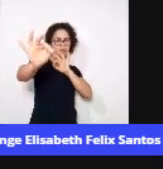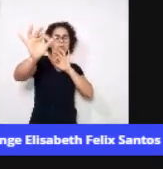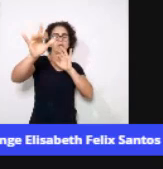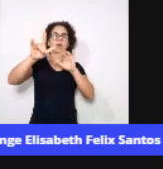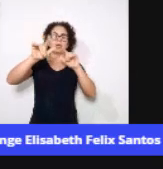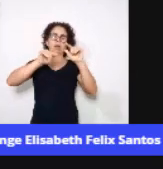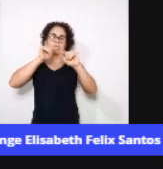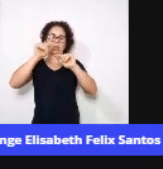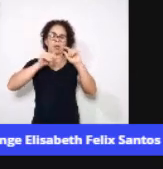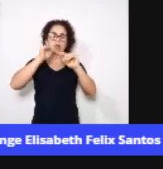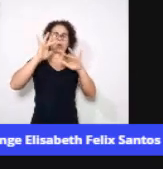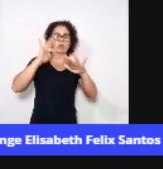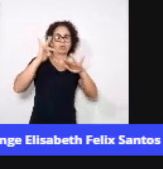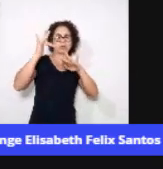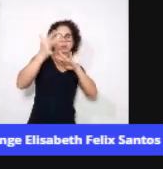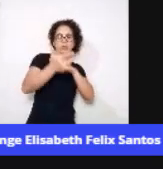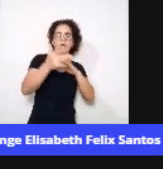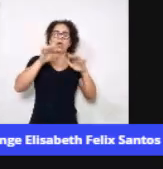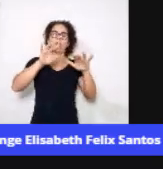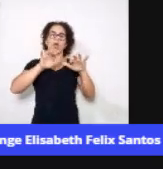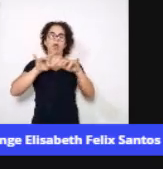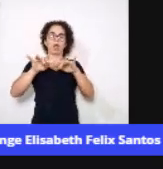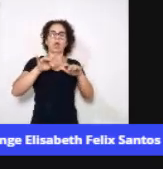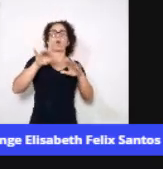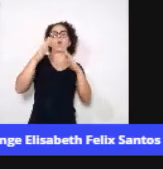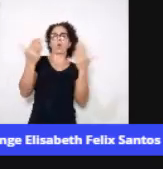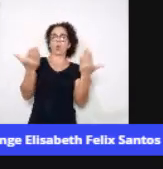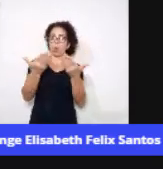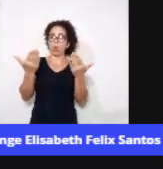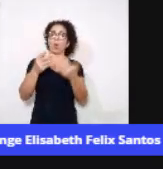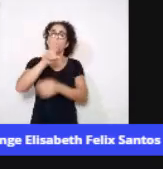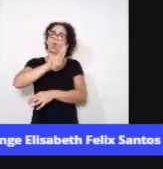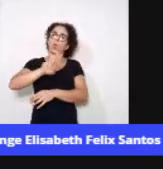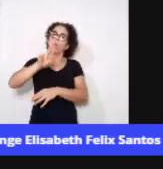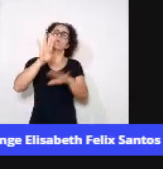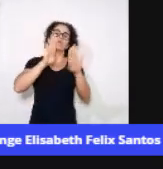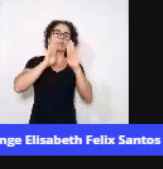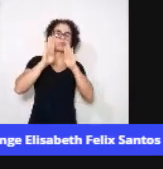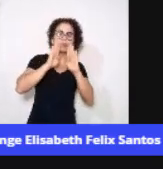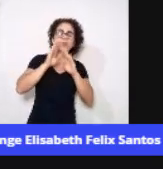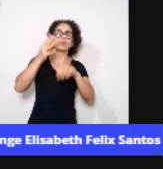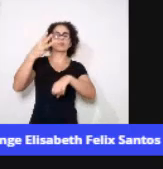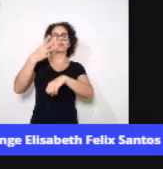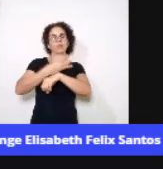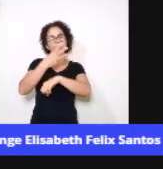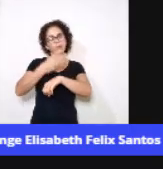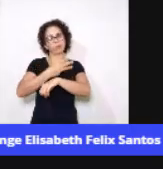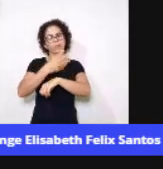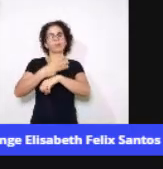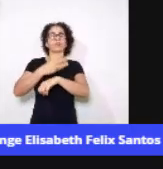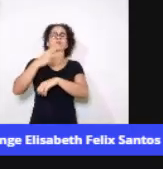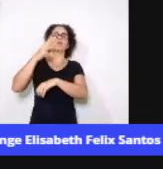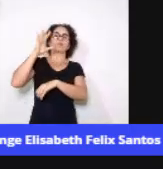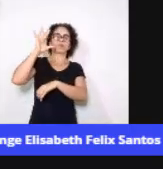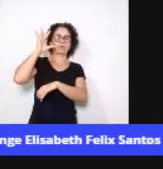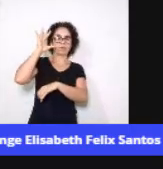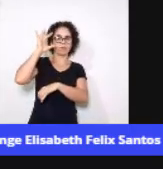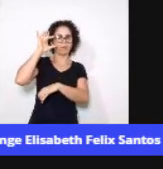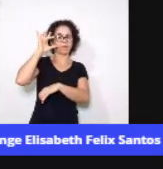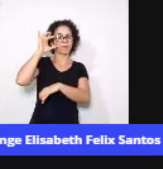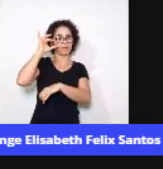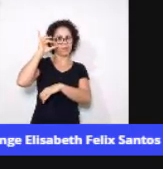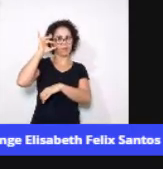Atualmente, nós utilizamos Facebook, WhatsApp, Instagram, YouTube